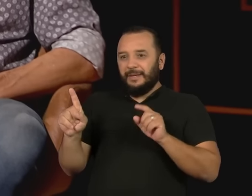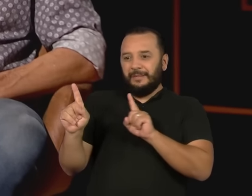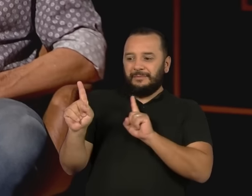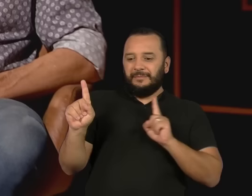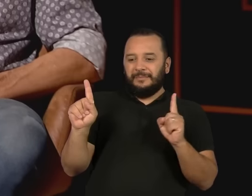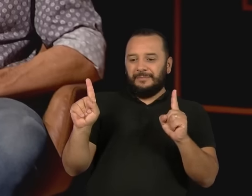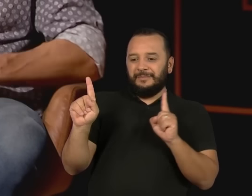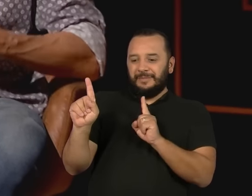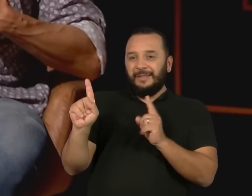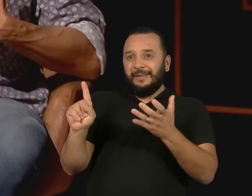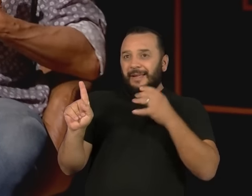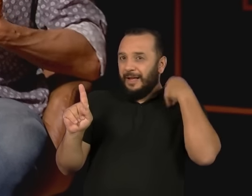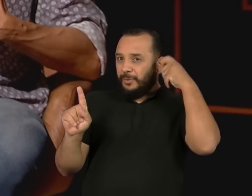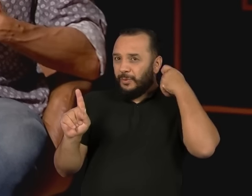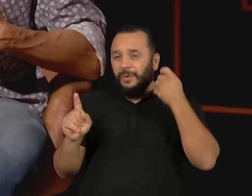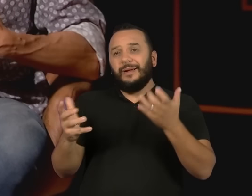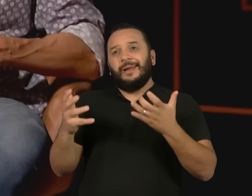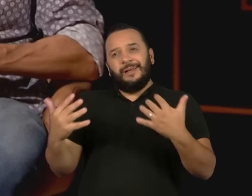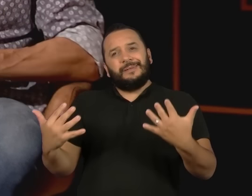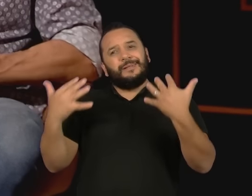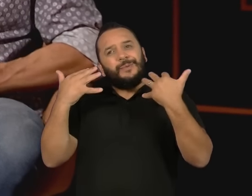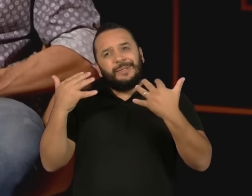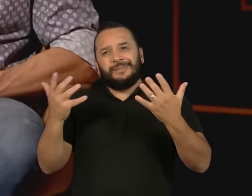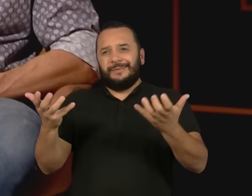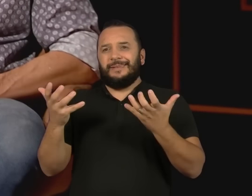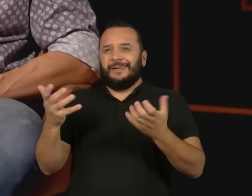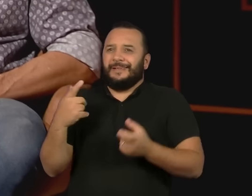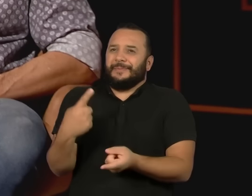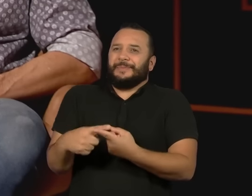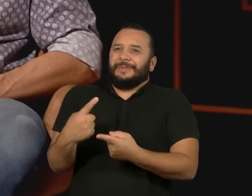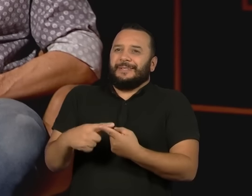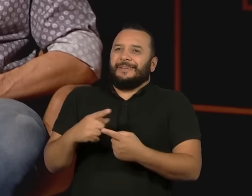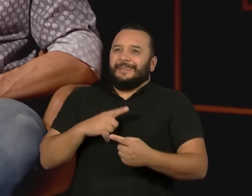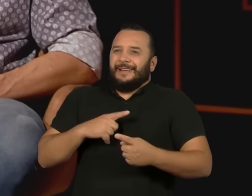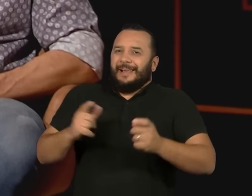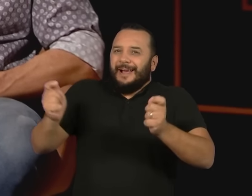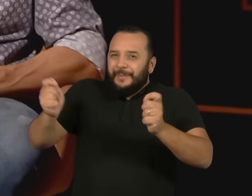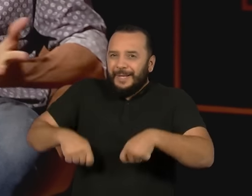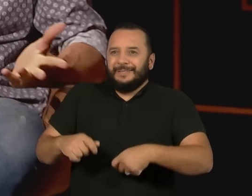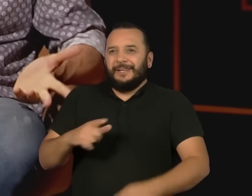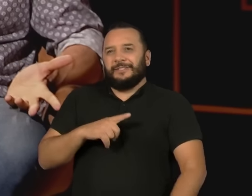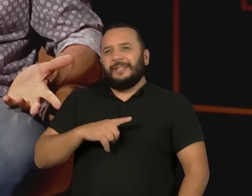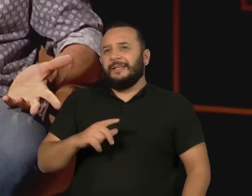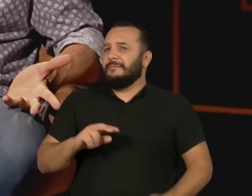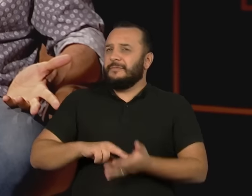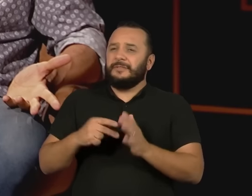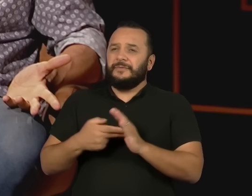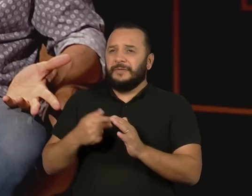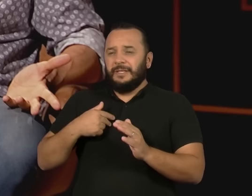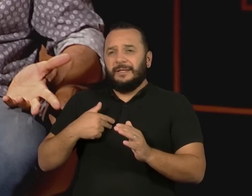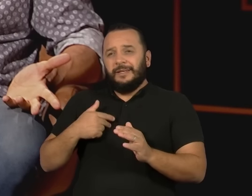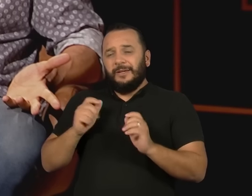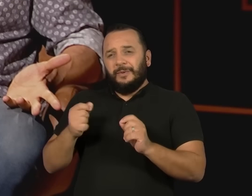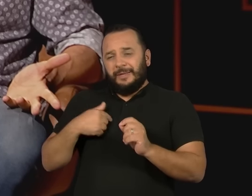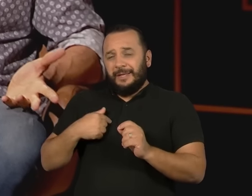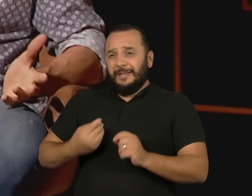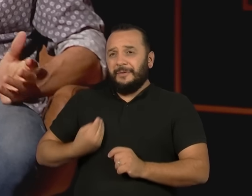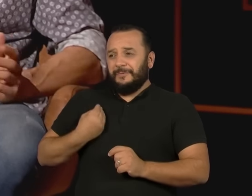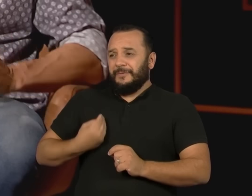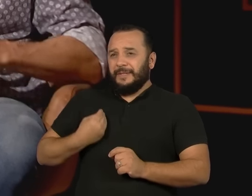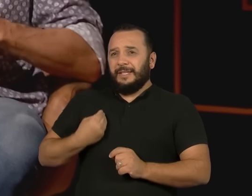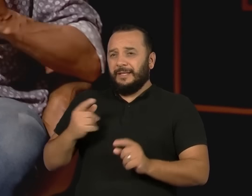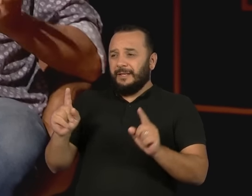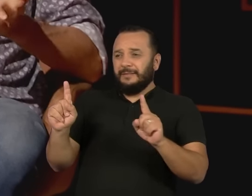é que ele quer ser ator, ele quer ser reconhecido, né, pela potencialidade dele, né? O que é ser figurante na própria vida, né? É como